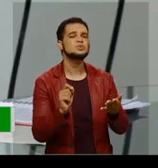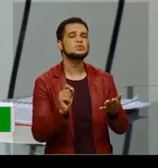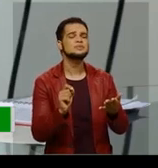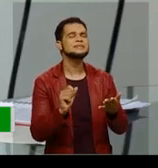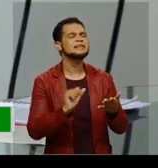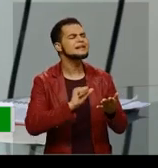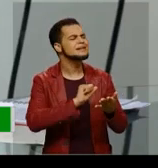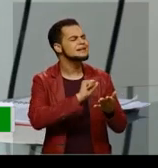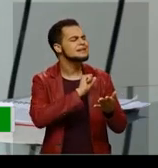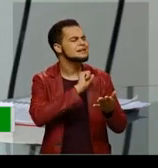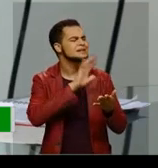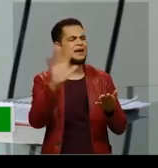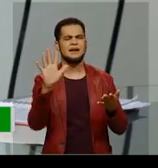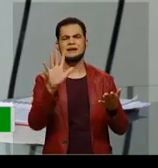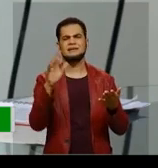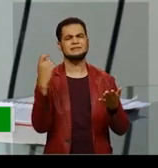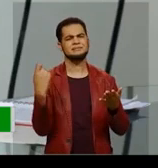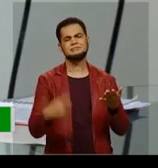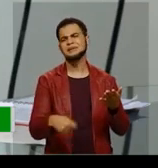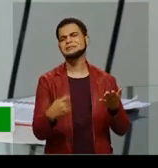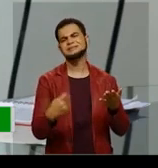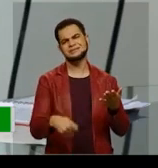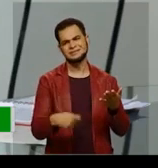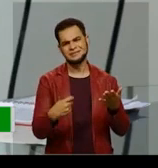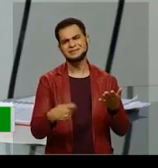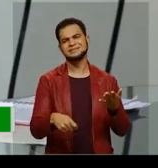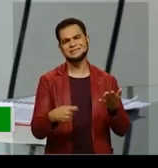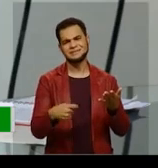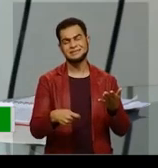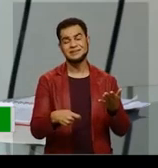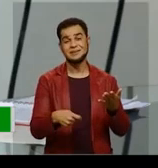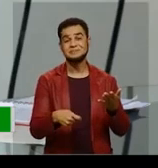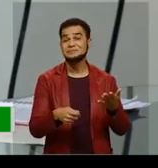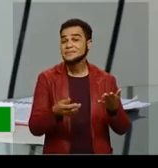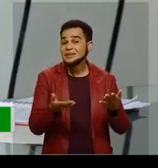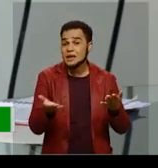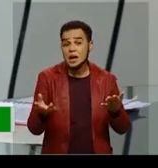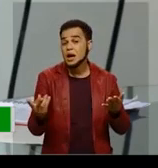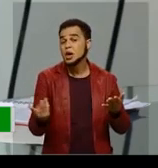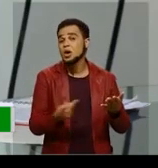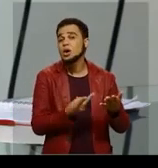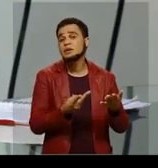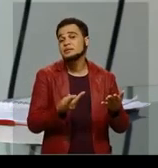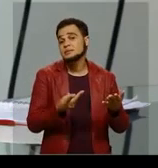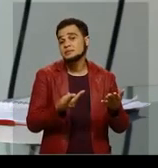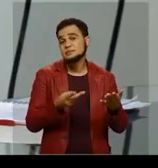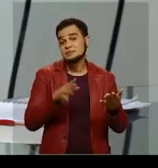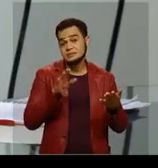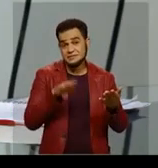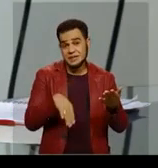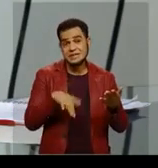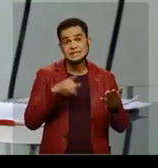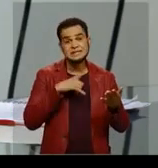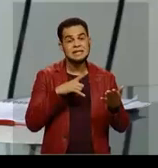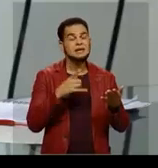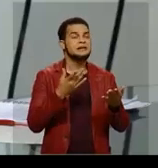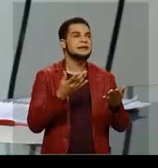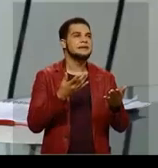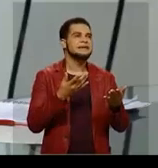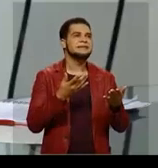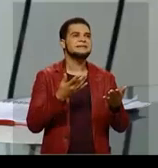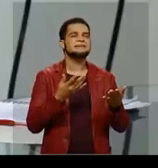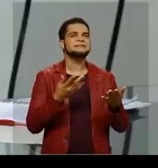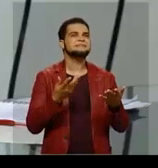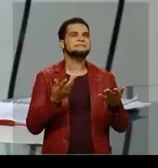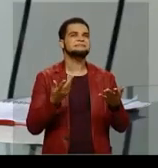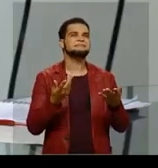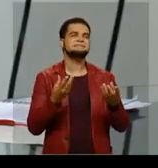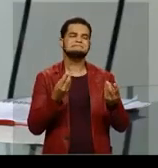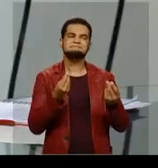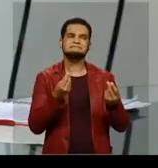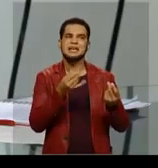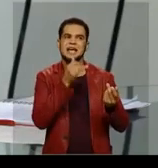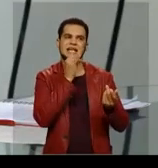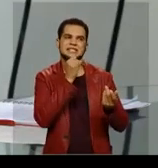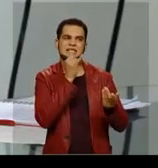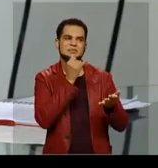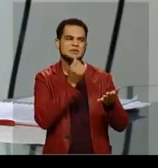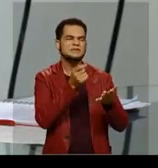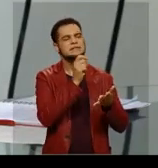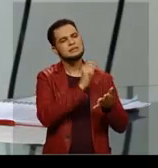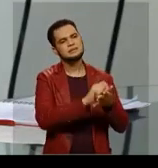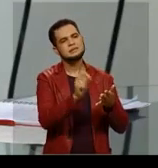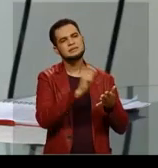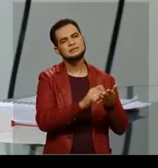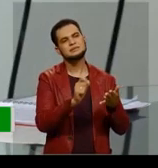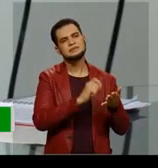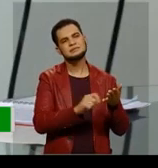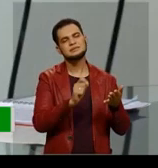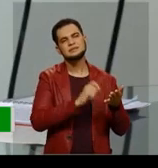E tem várias palavras, várias situações que quando você escreve, ou mesmo na oralidade,